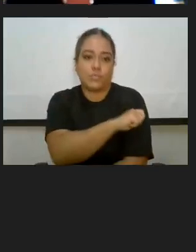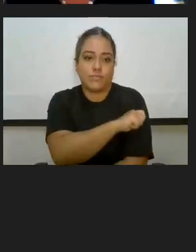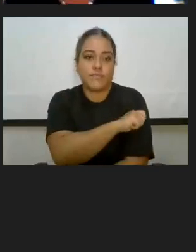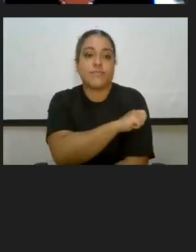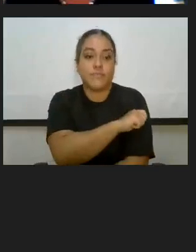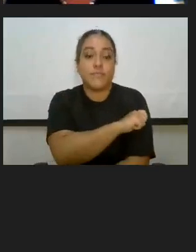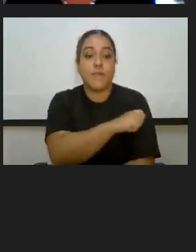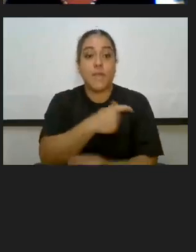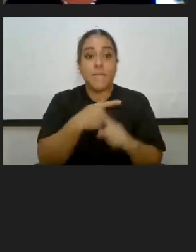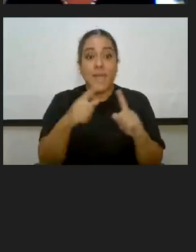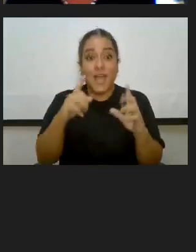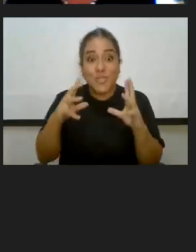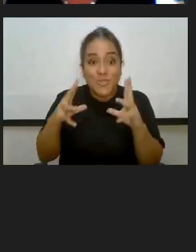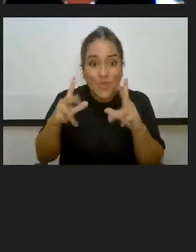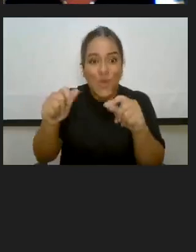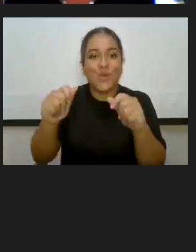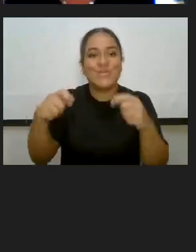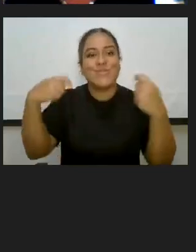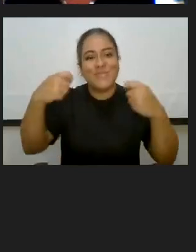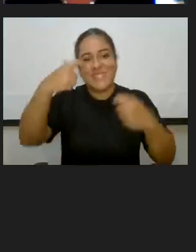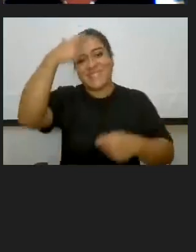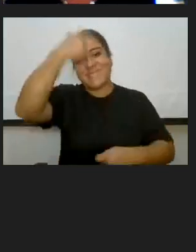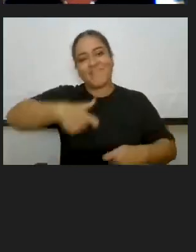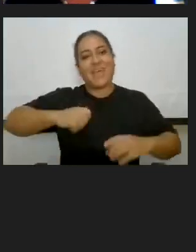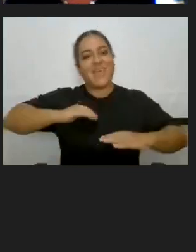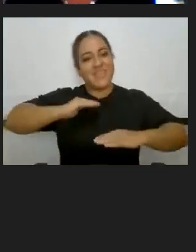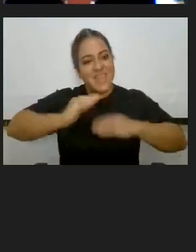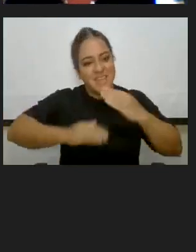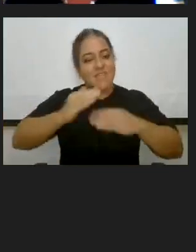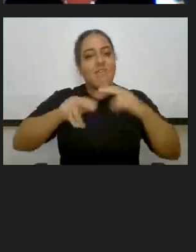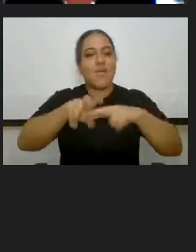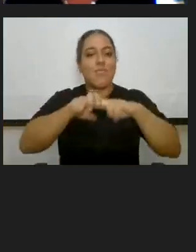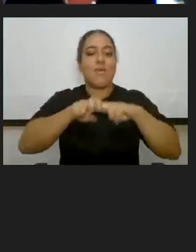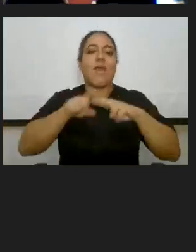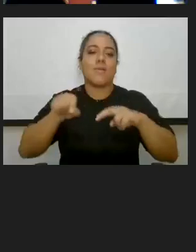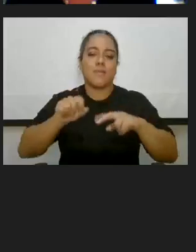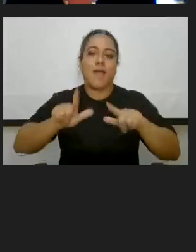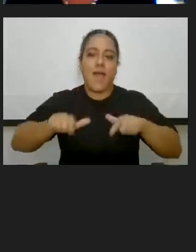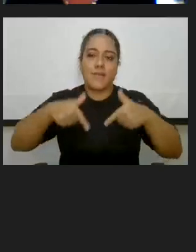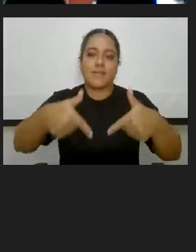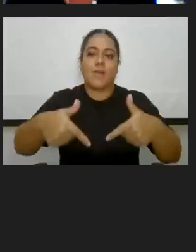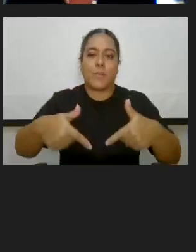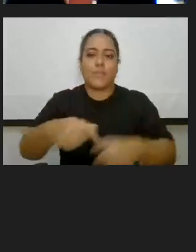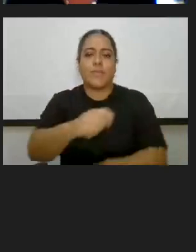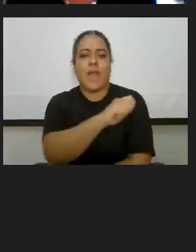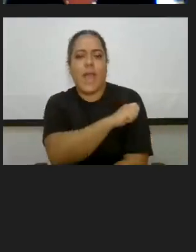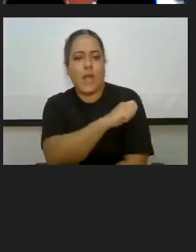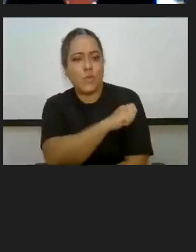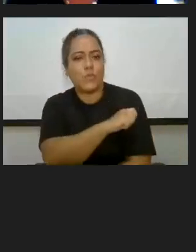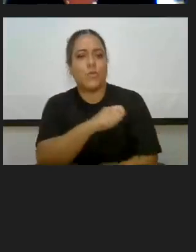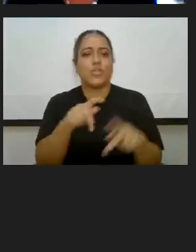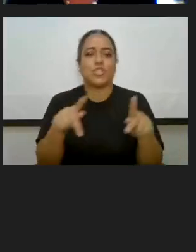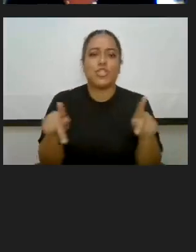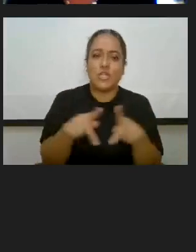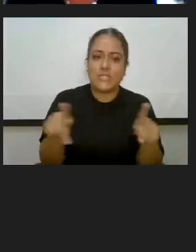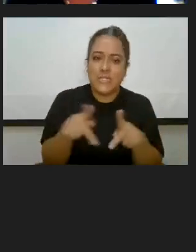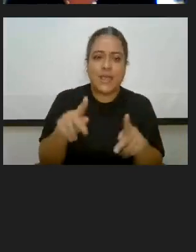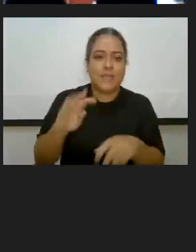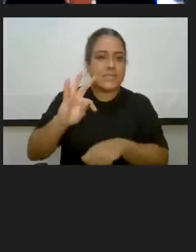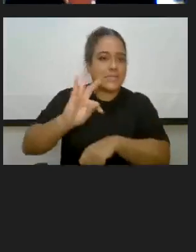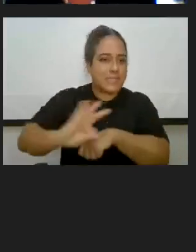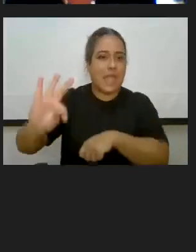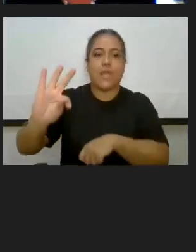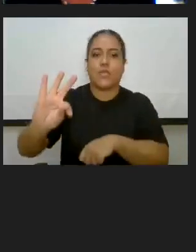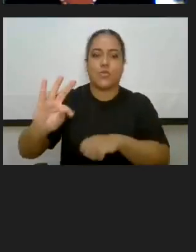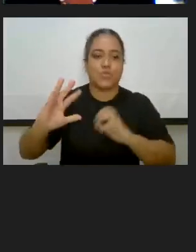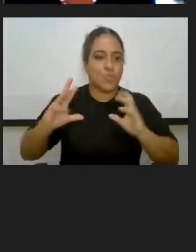todos precisam se desenvolver a partir dessa ação intencional. Alunos, docentes e técnicos.